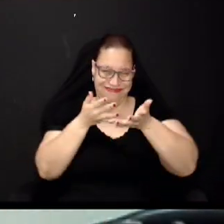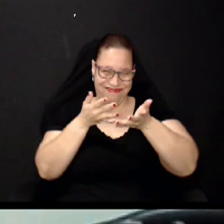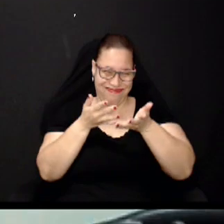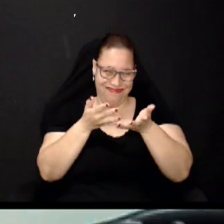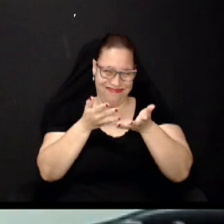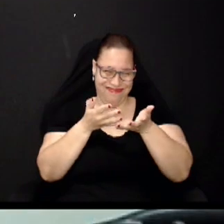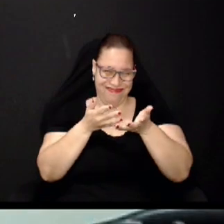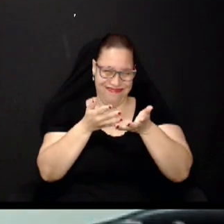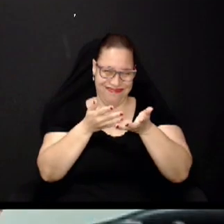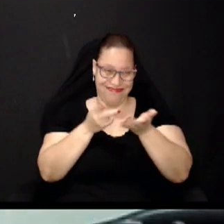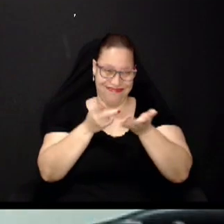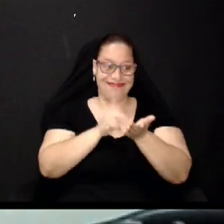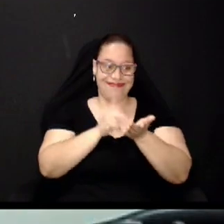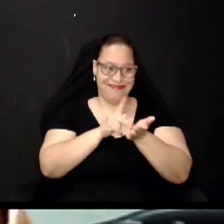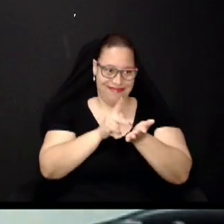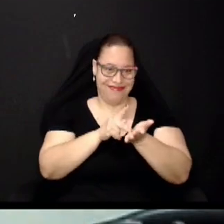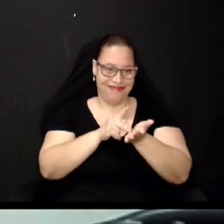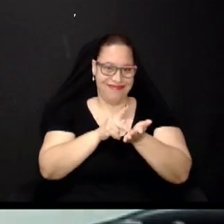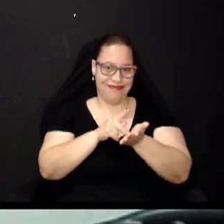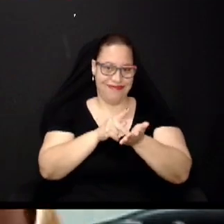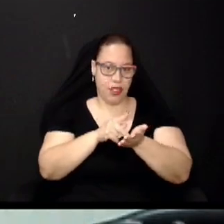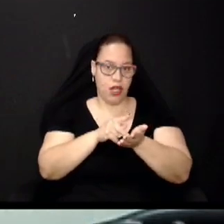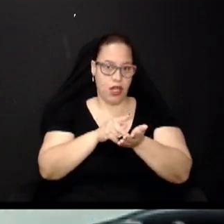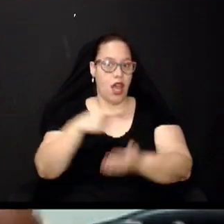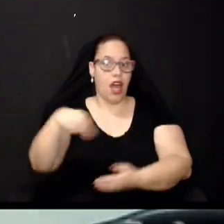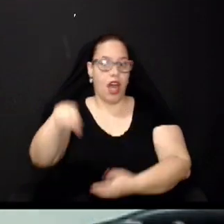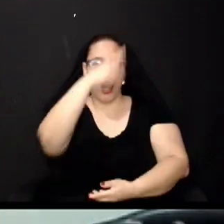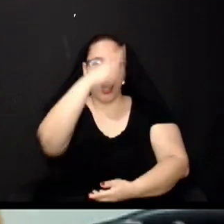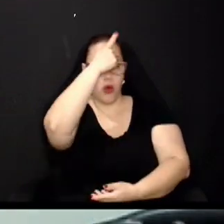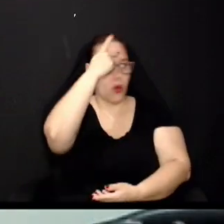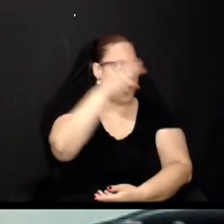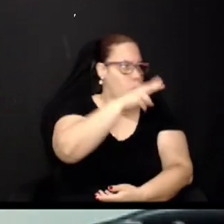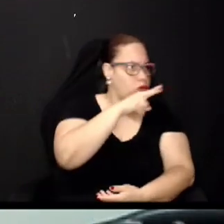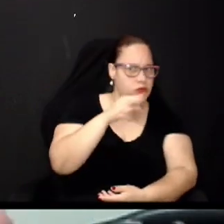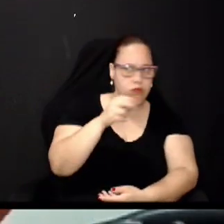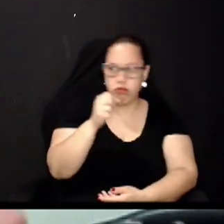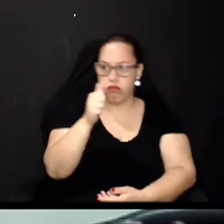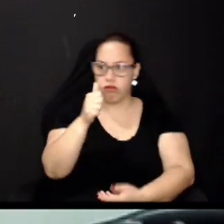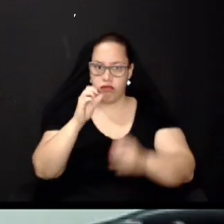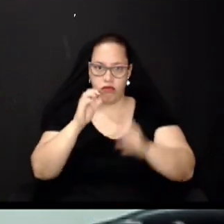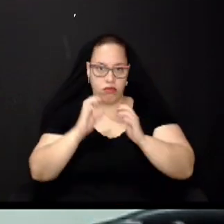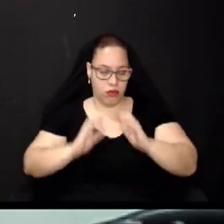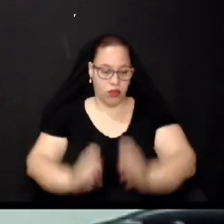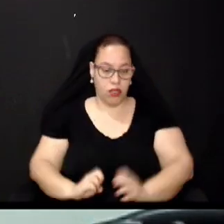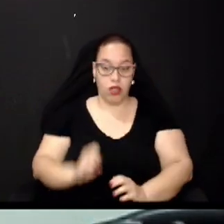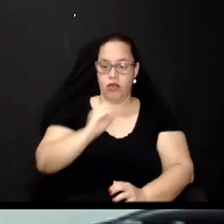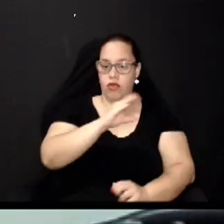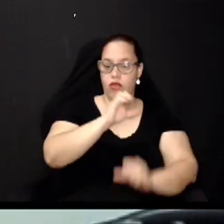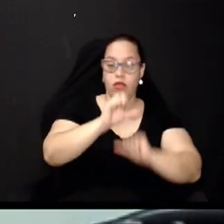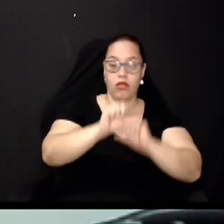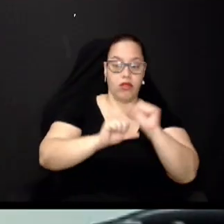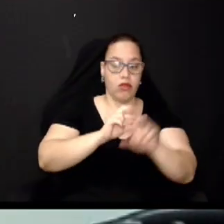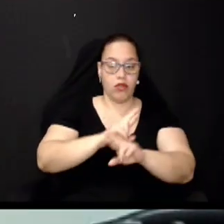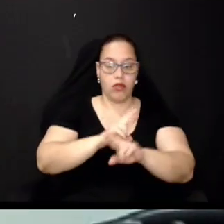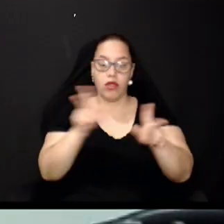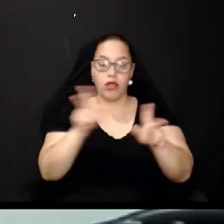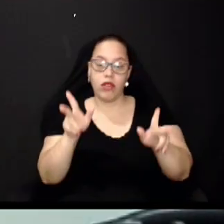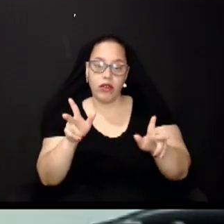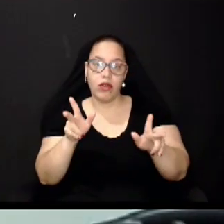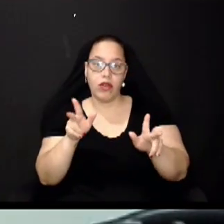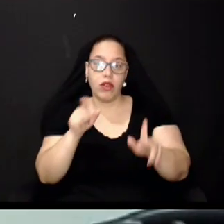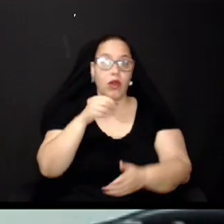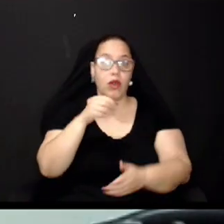para os outros estão vendo que você, né, tá ok, você está se comportando de uma maneira diferente, mas e aí, o que você está sentindo? Você vai